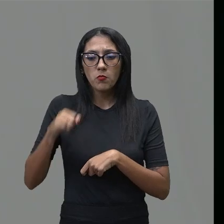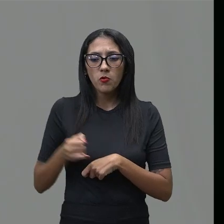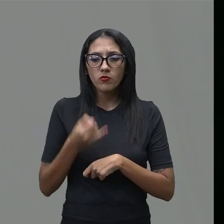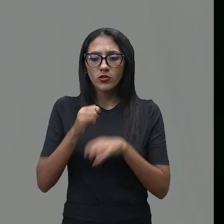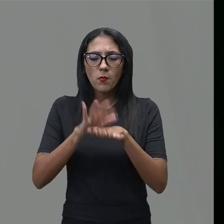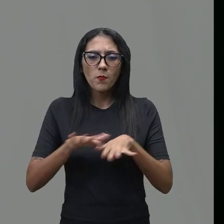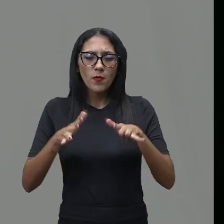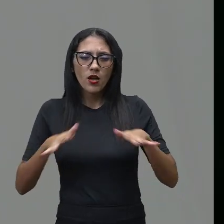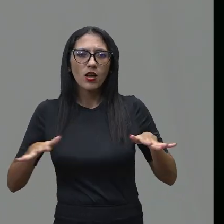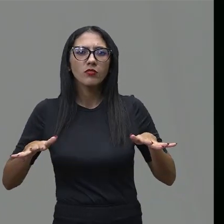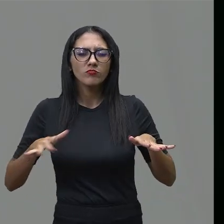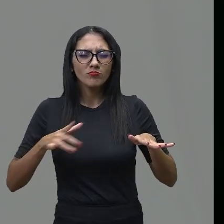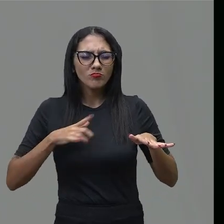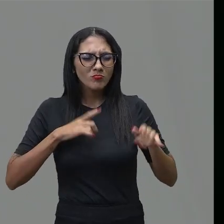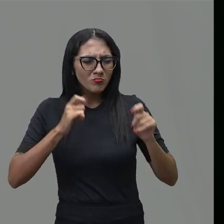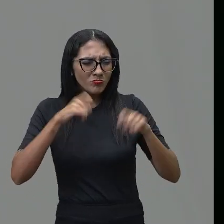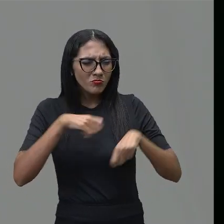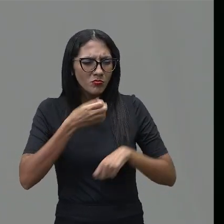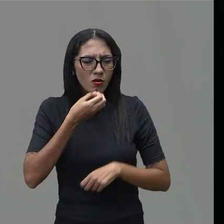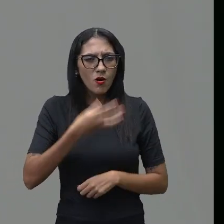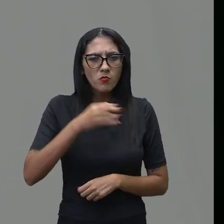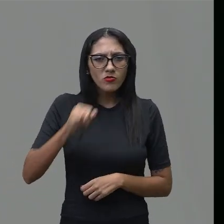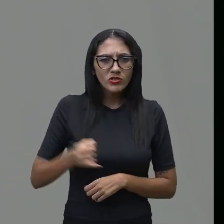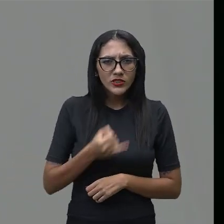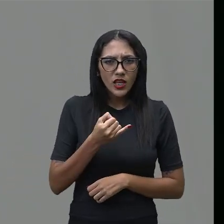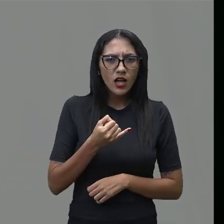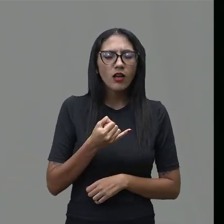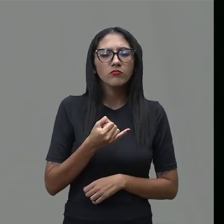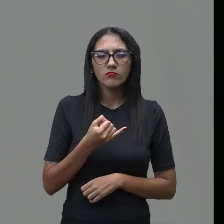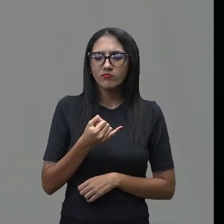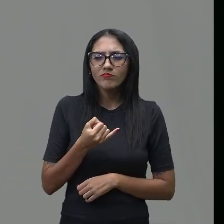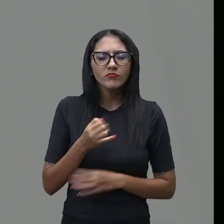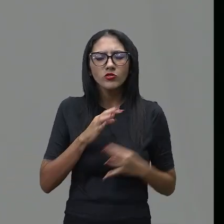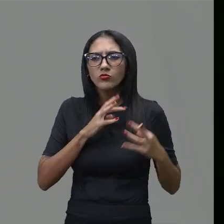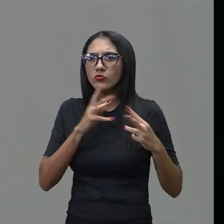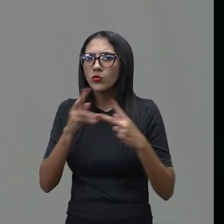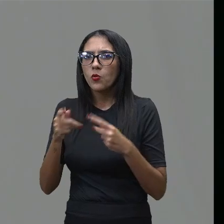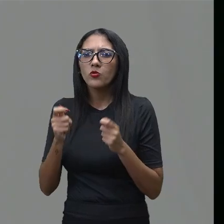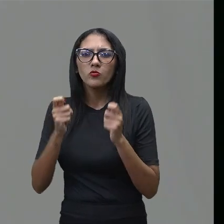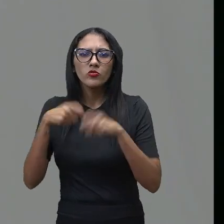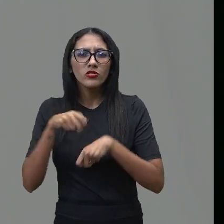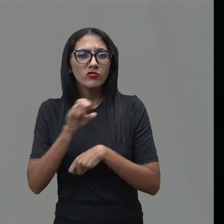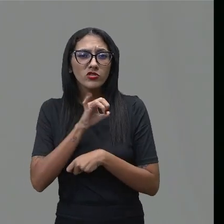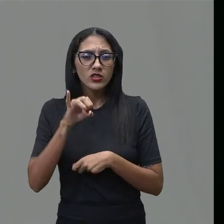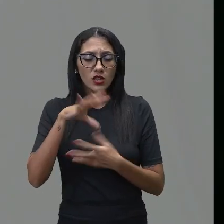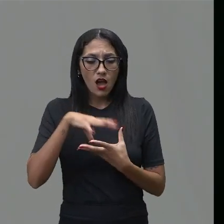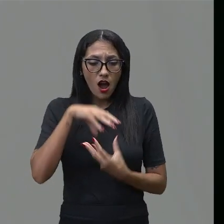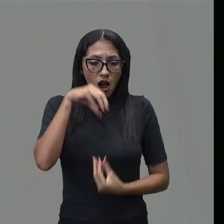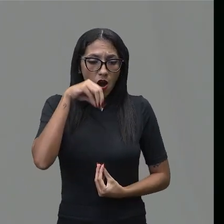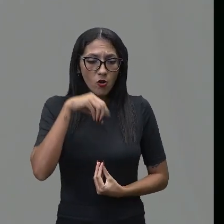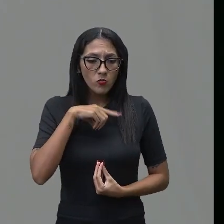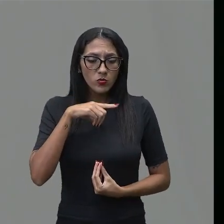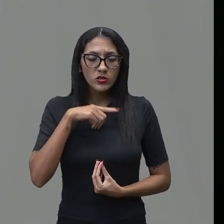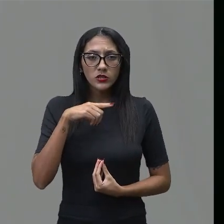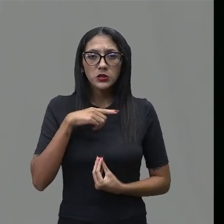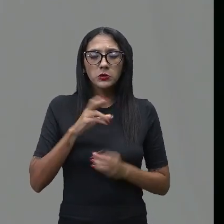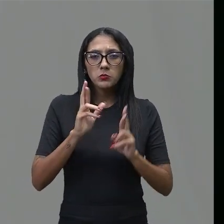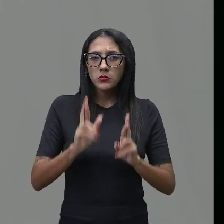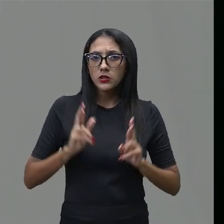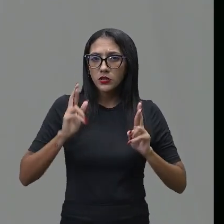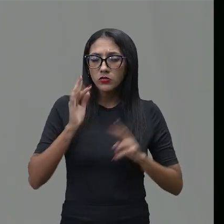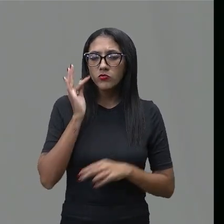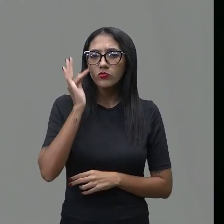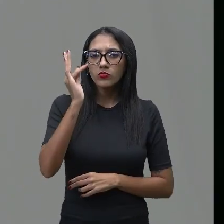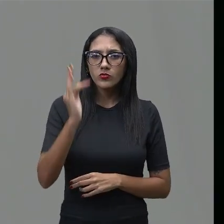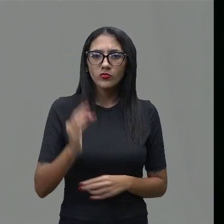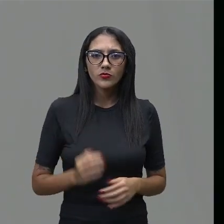Valeu a pena? Tudo vale a pena se a alma não é pequena. Quem quer